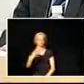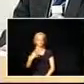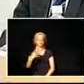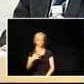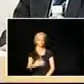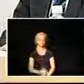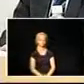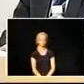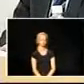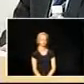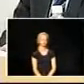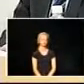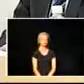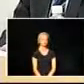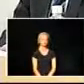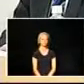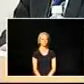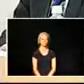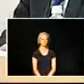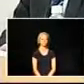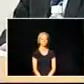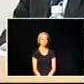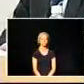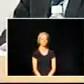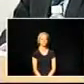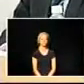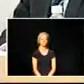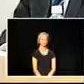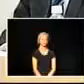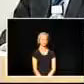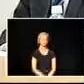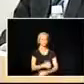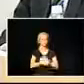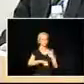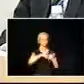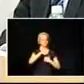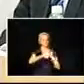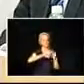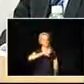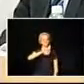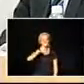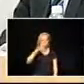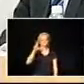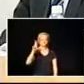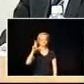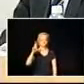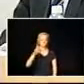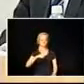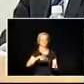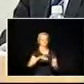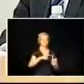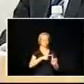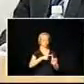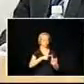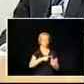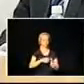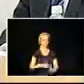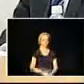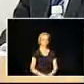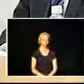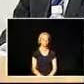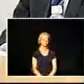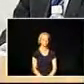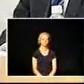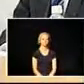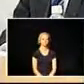logradouro público na Praça José Carlos da Costa, Fino. Artigo 1º, passa a denominar-se Praça José Carlos da